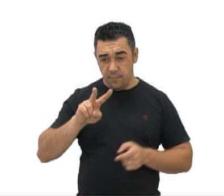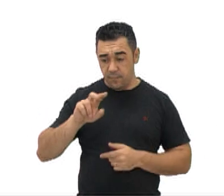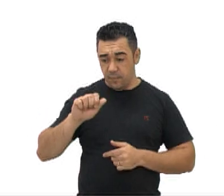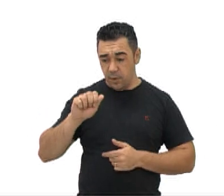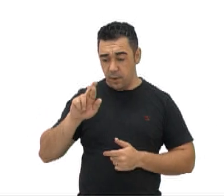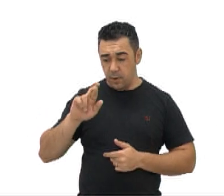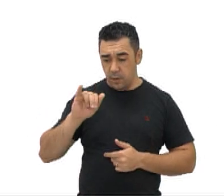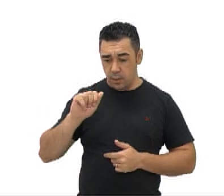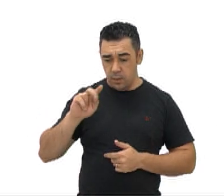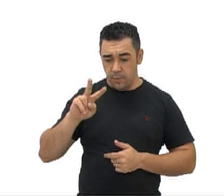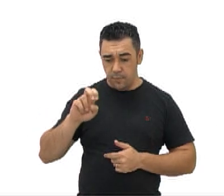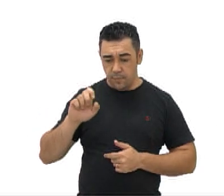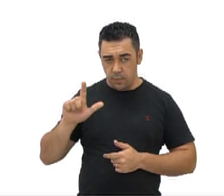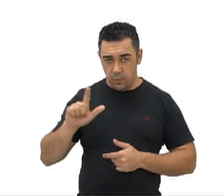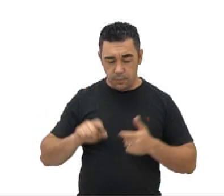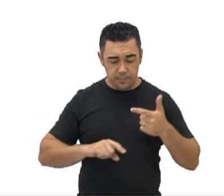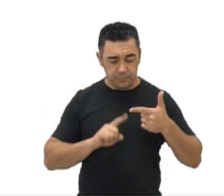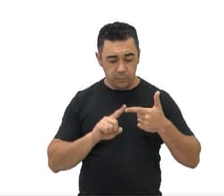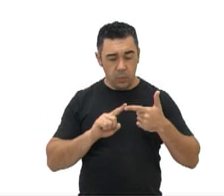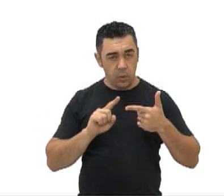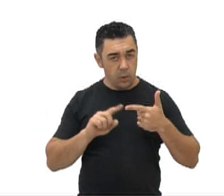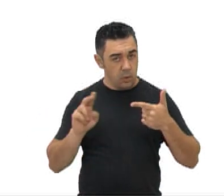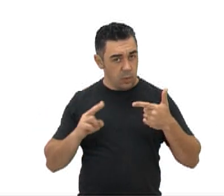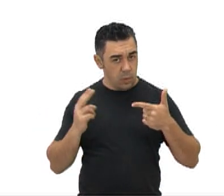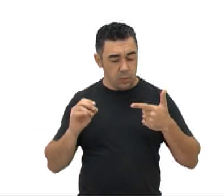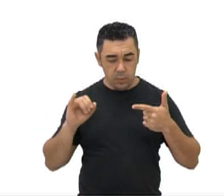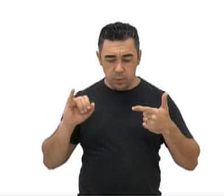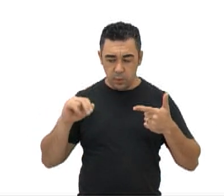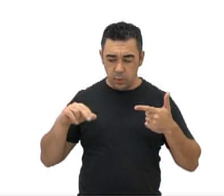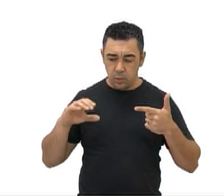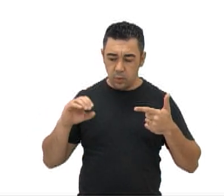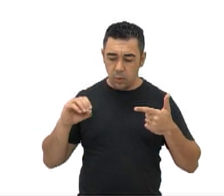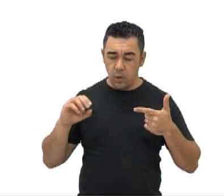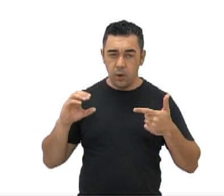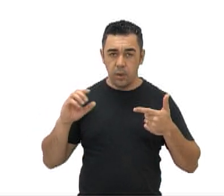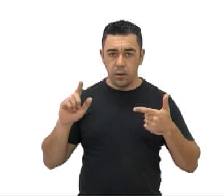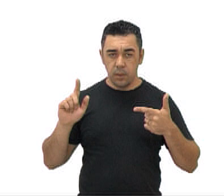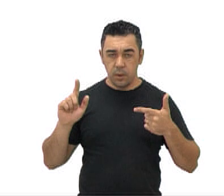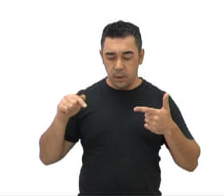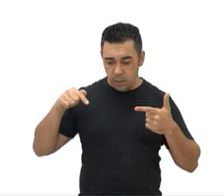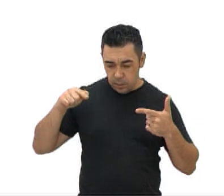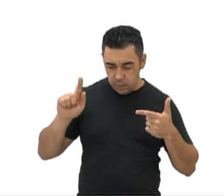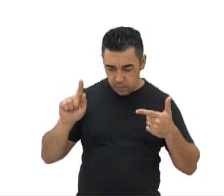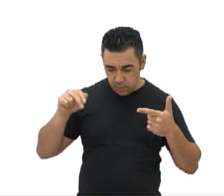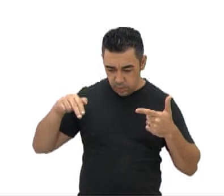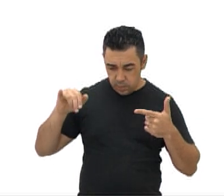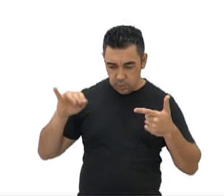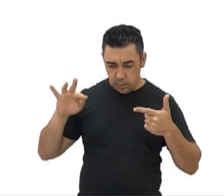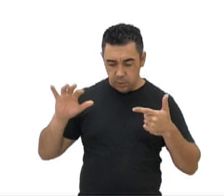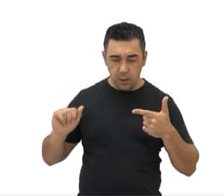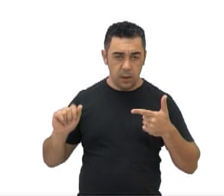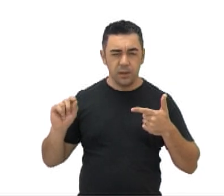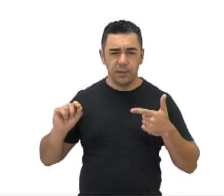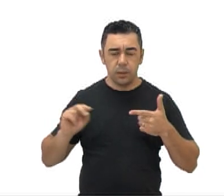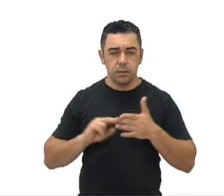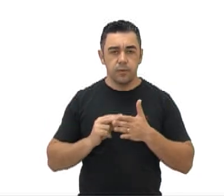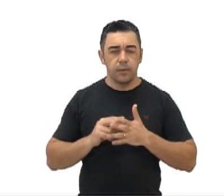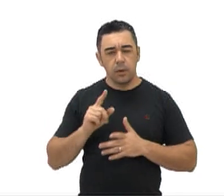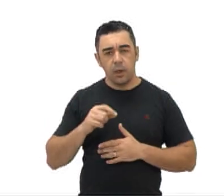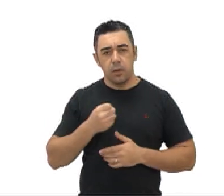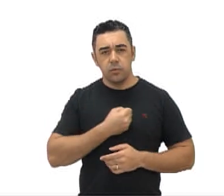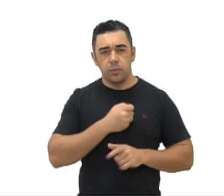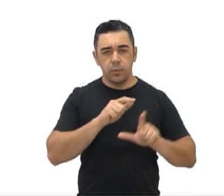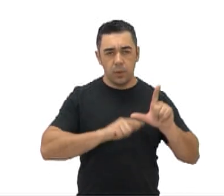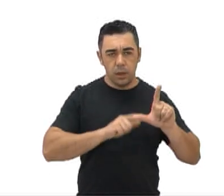possui apenas uma solução. E a variável, ela tem N opções de solução.